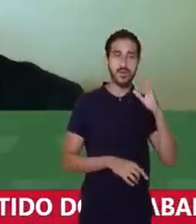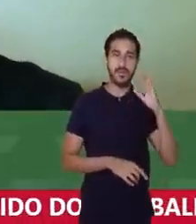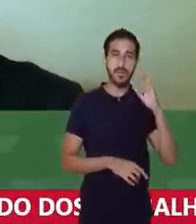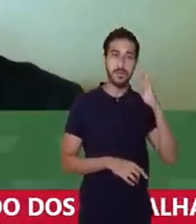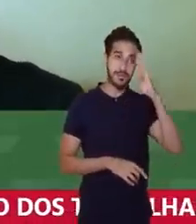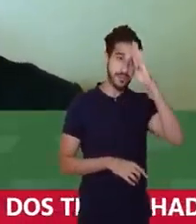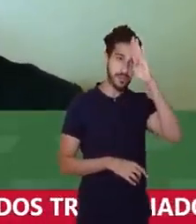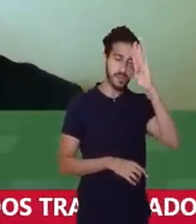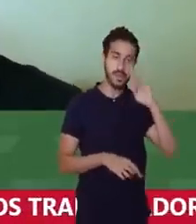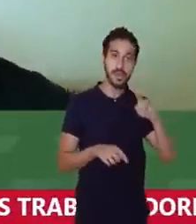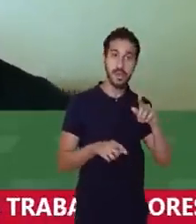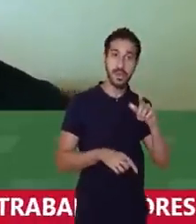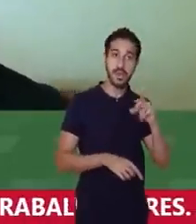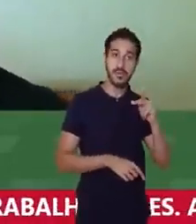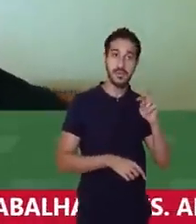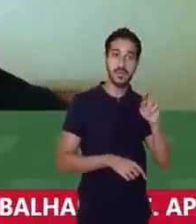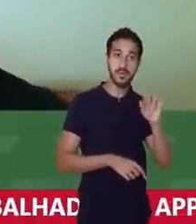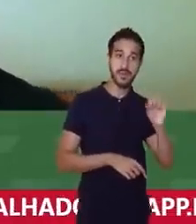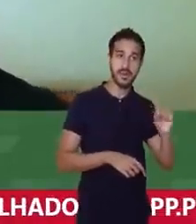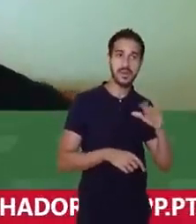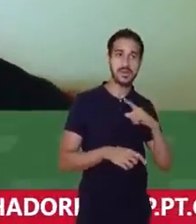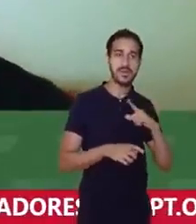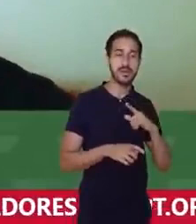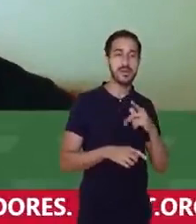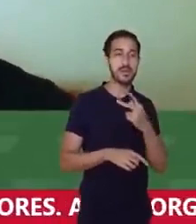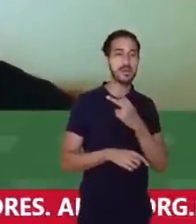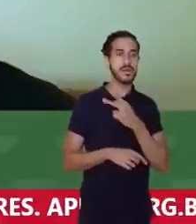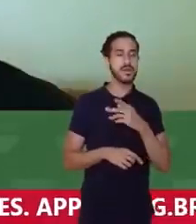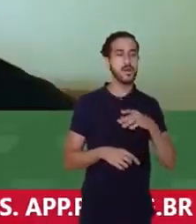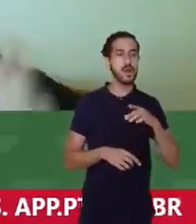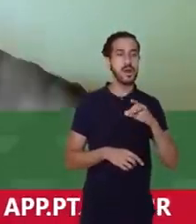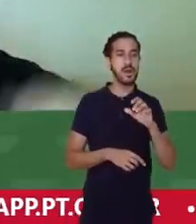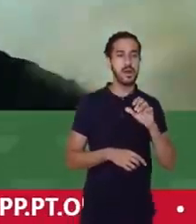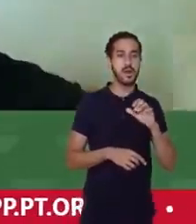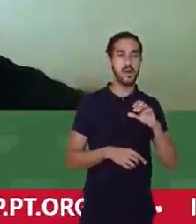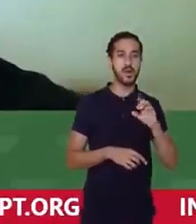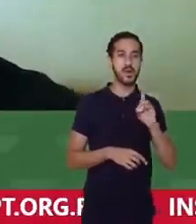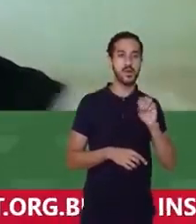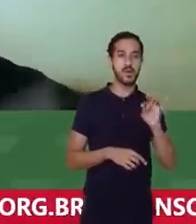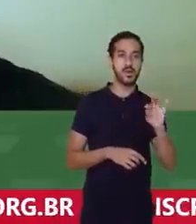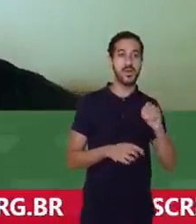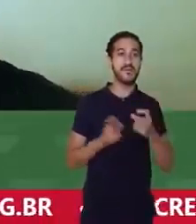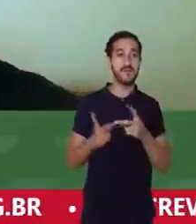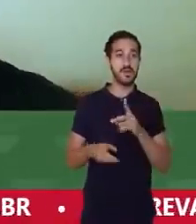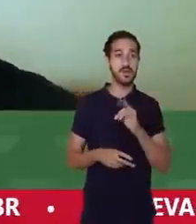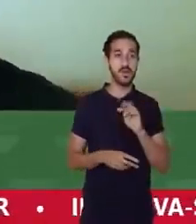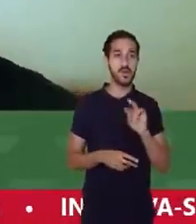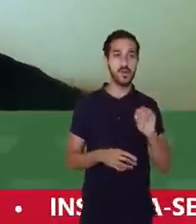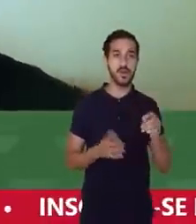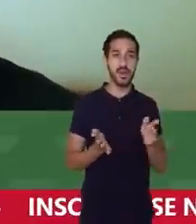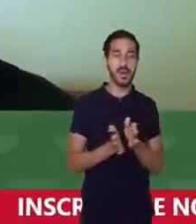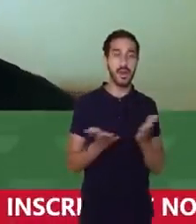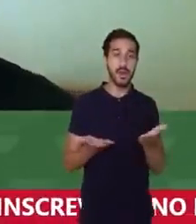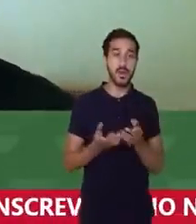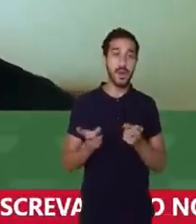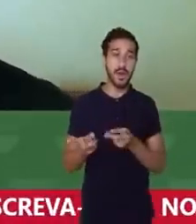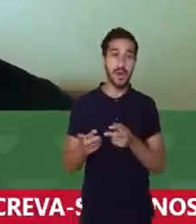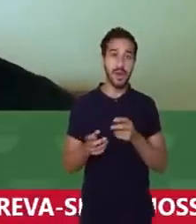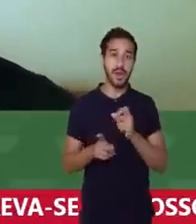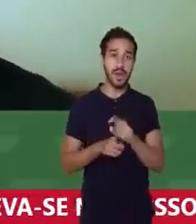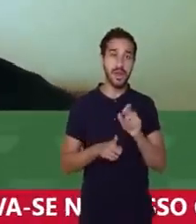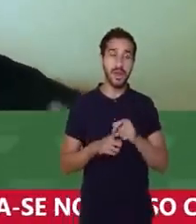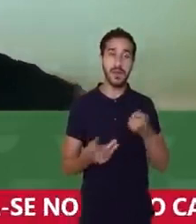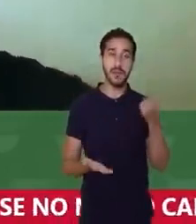E a Petrobras também tinha seus dutos. O que eles fizeram? Eles venderam os dutos e agora alugam pagando